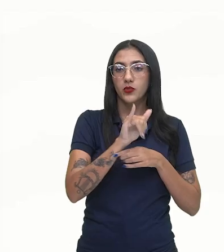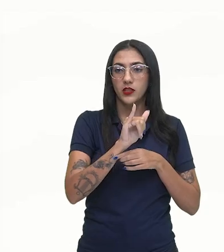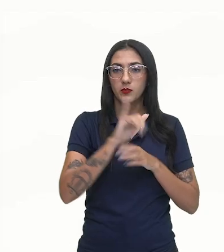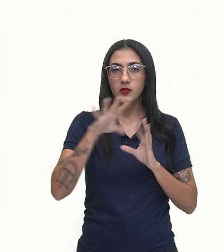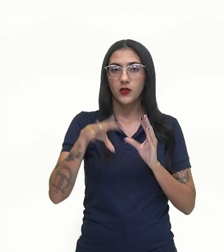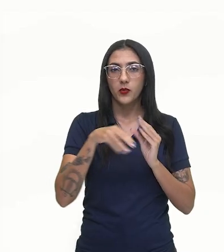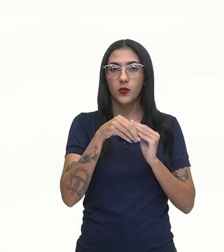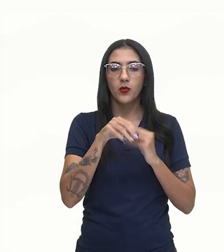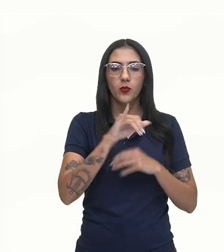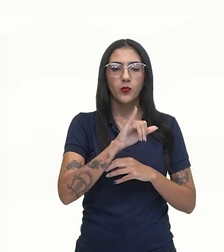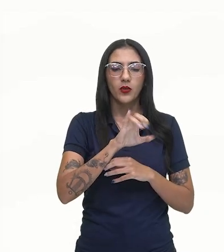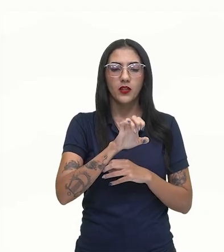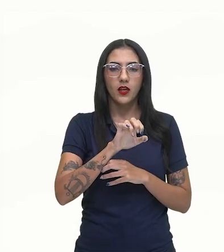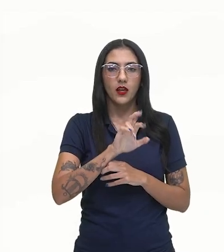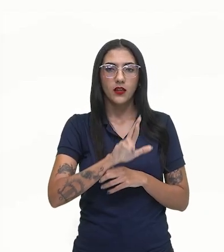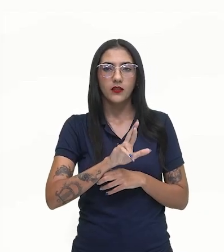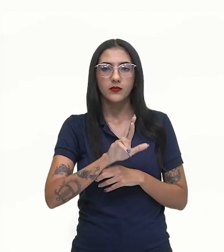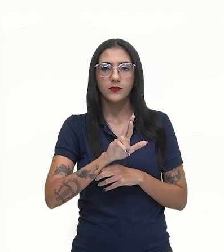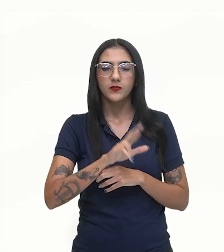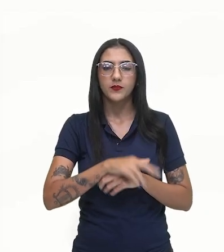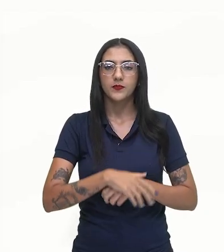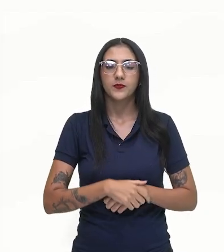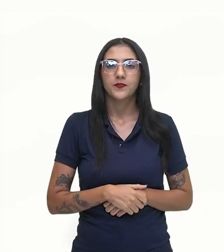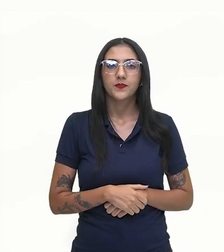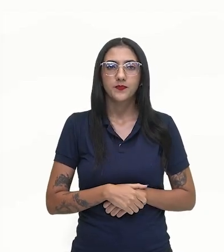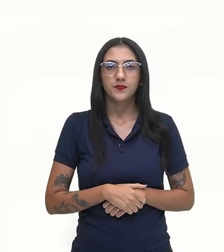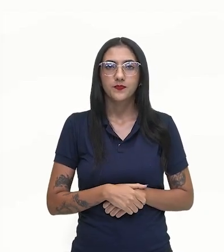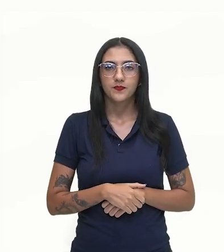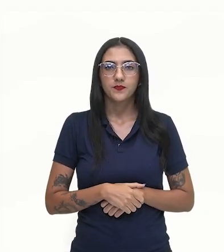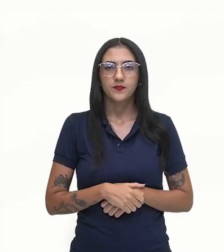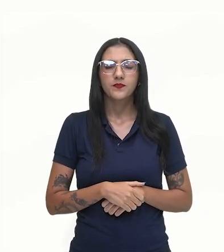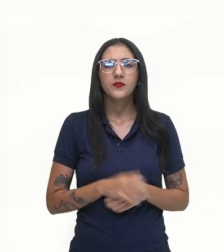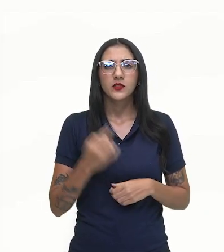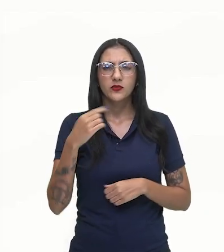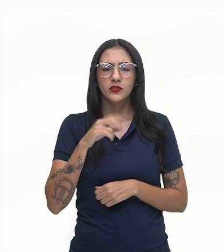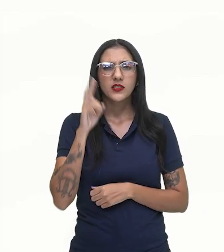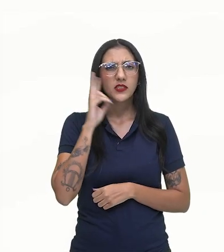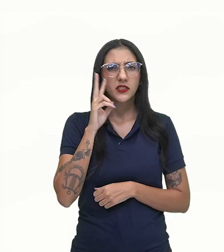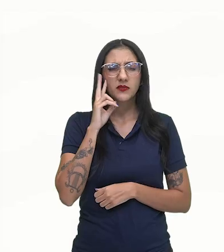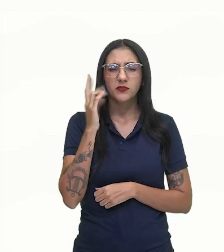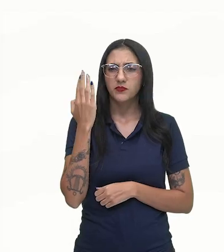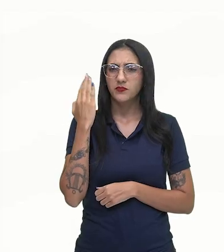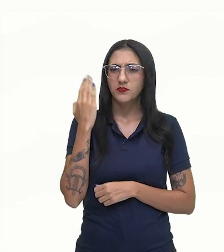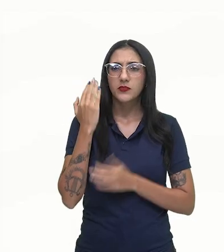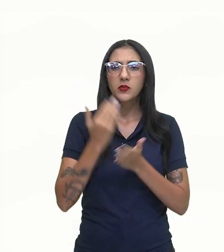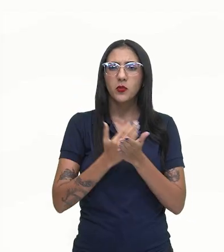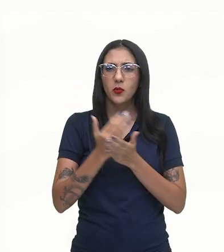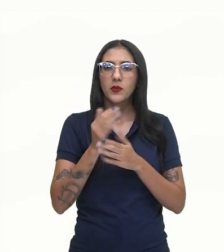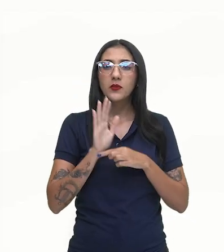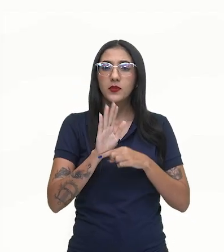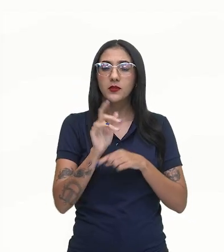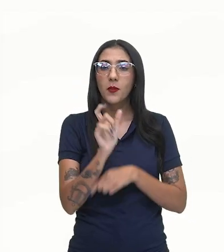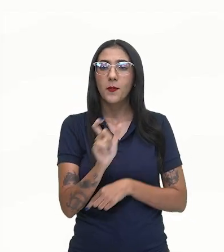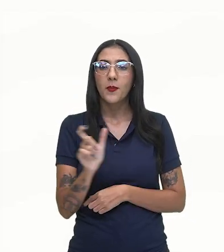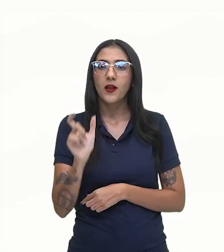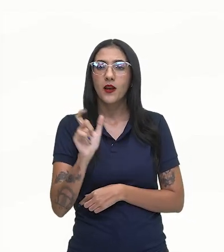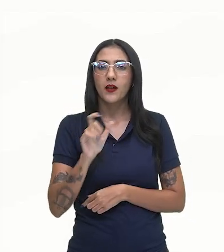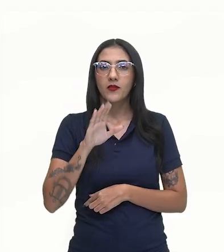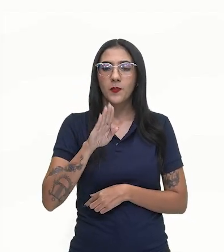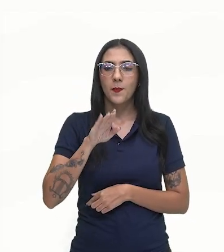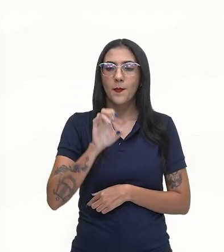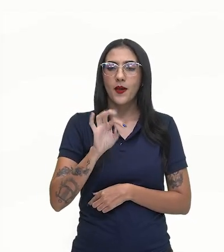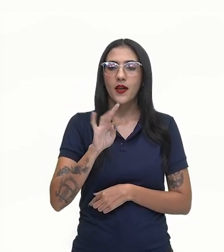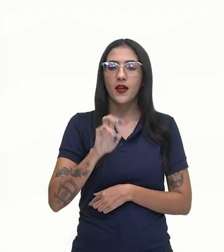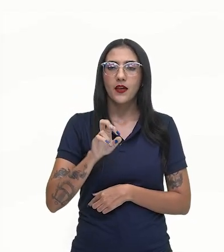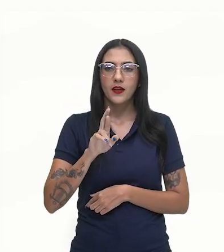o IER. Vocês lembram que lá no começo da aula eu falei um adjetivo que era o better?